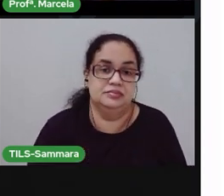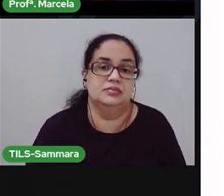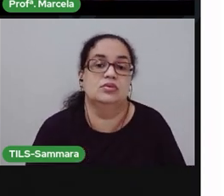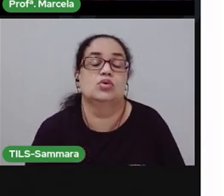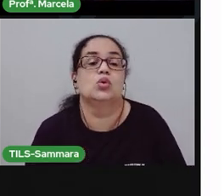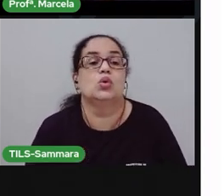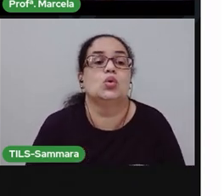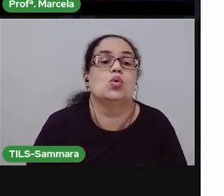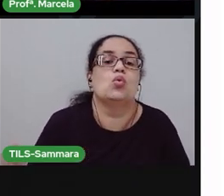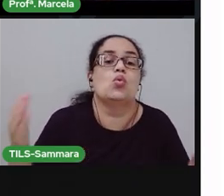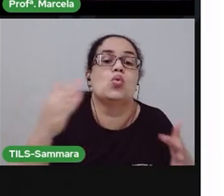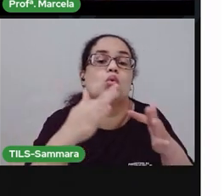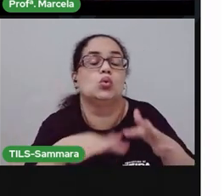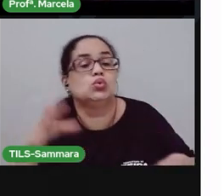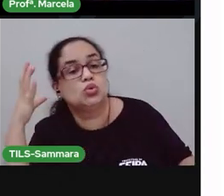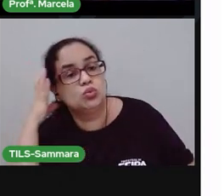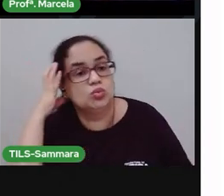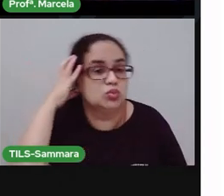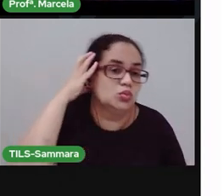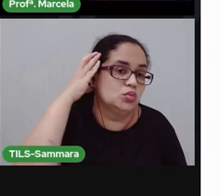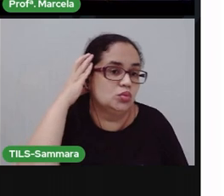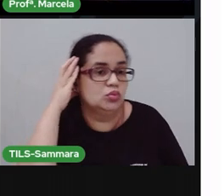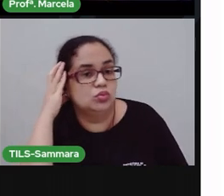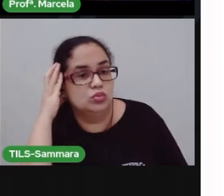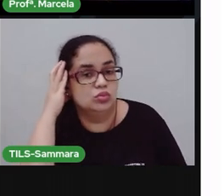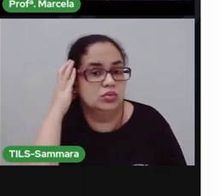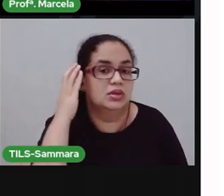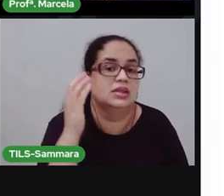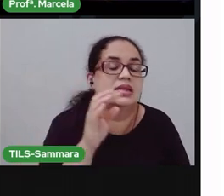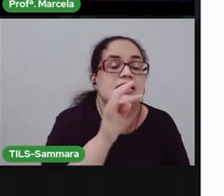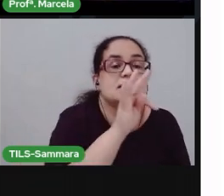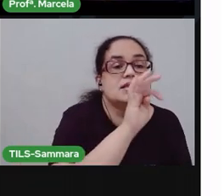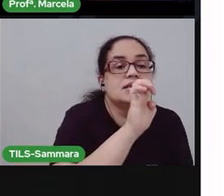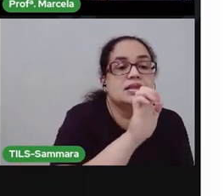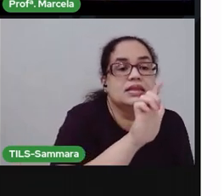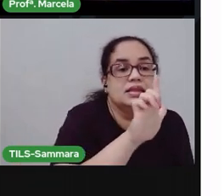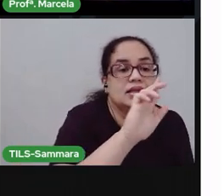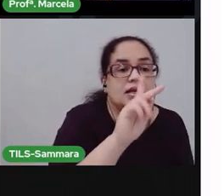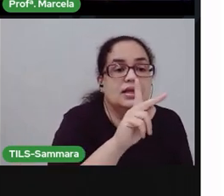Qual é o último som dessa palavra? Telha.